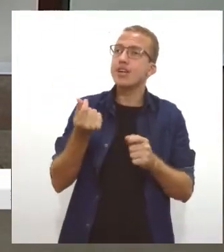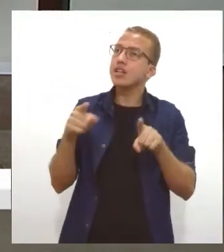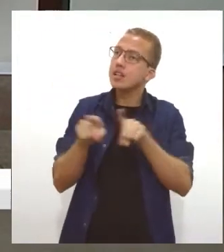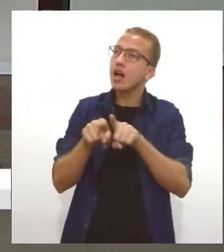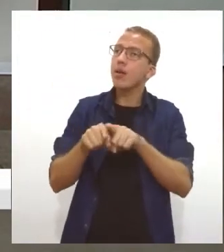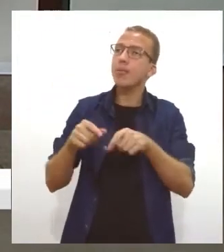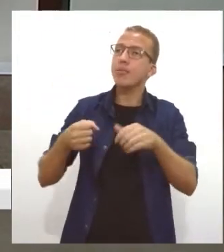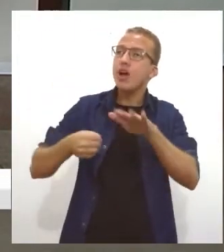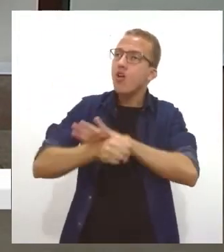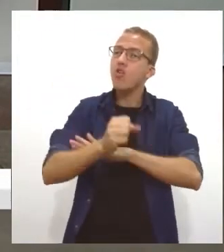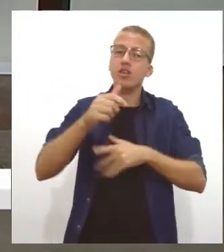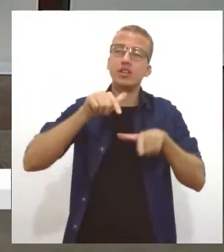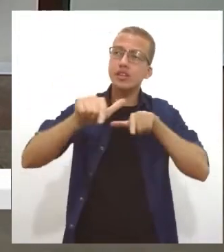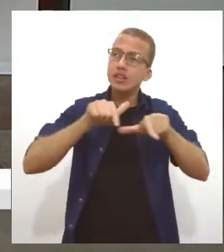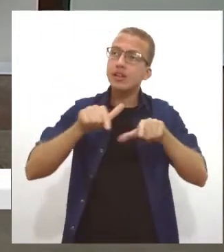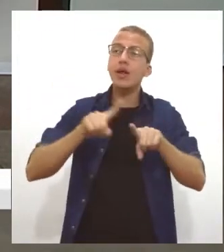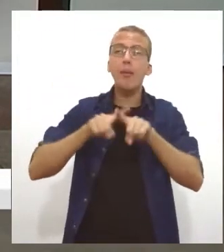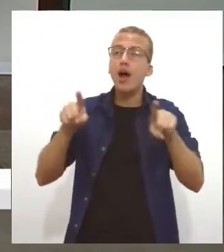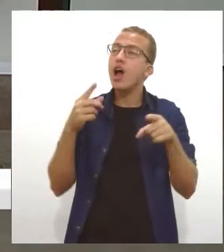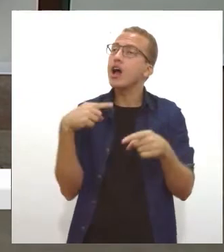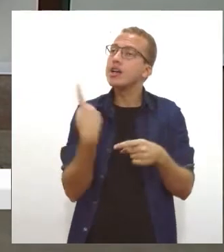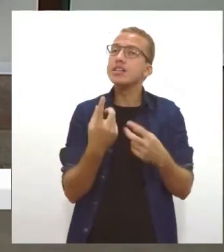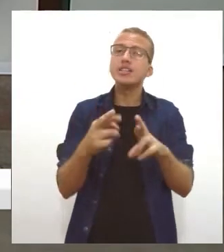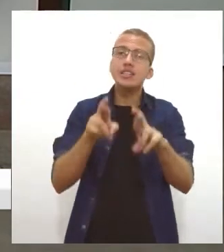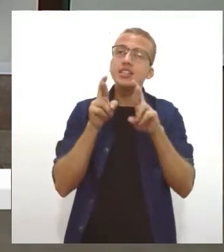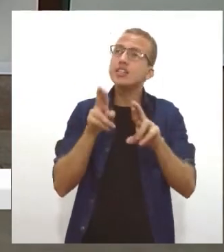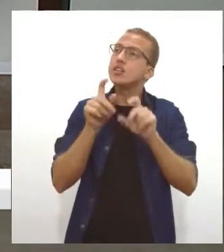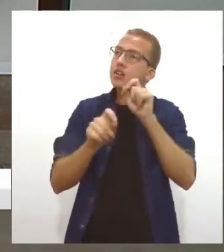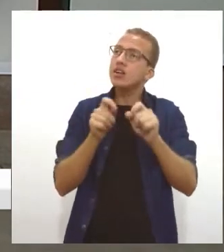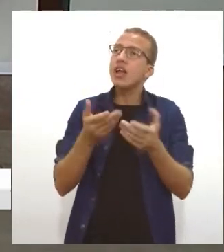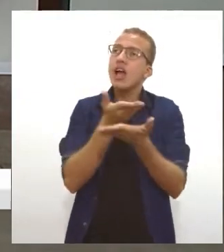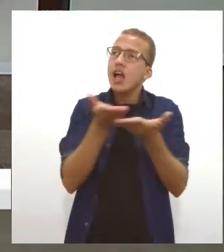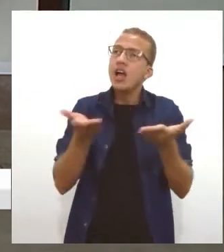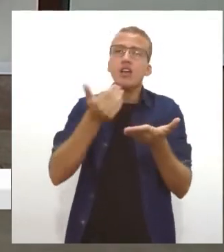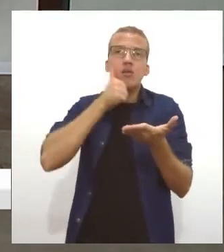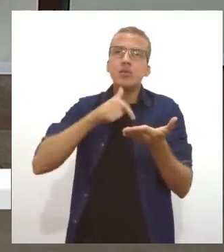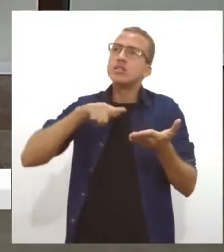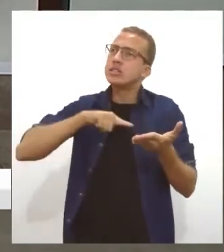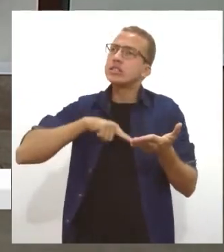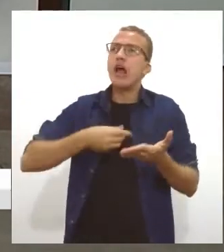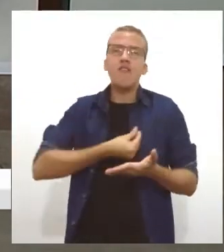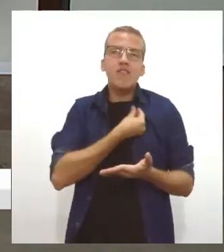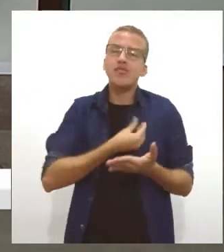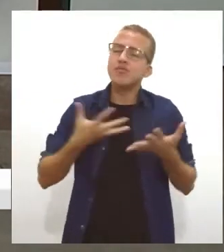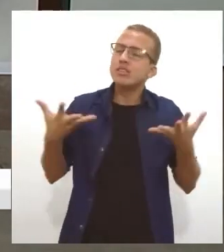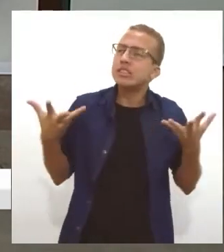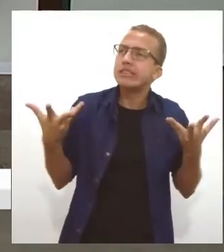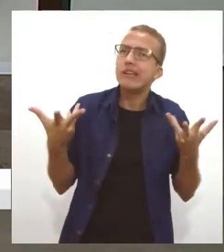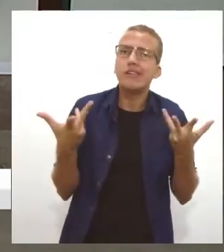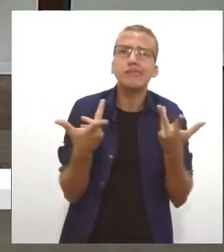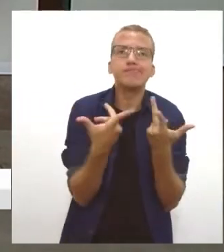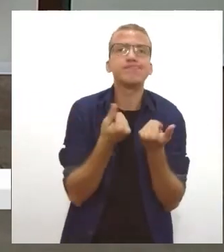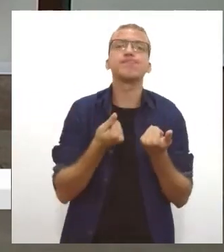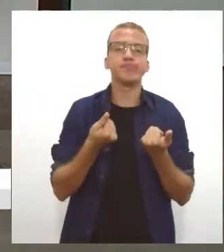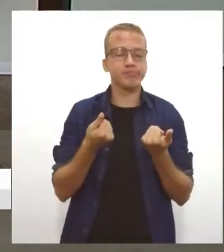deseja para as mulheres é uma vida plena em todos os sentidos, né? Então, assim, são frentes que,